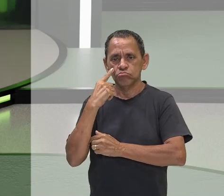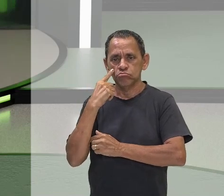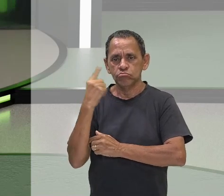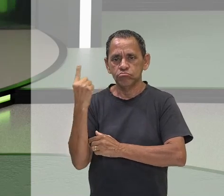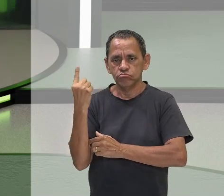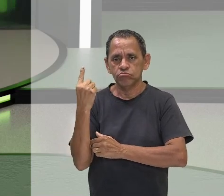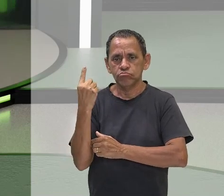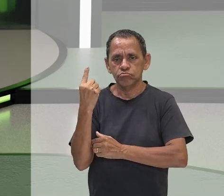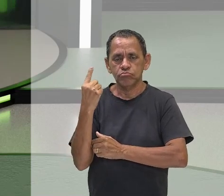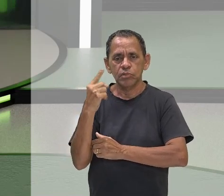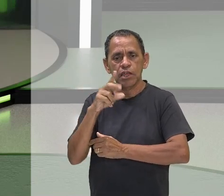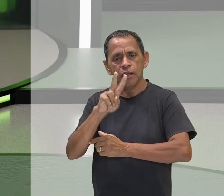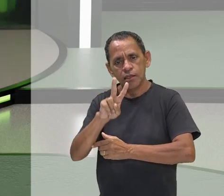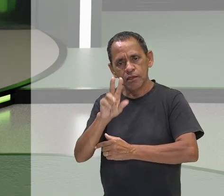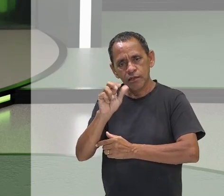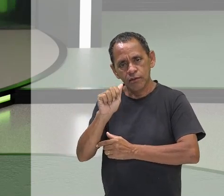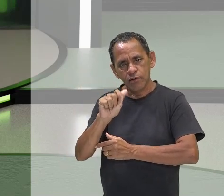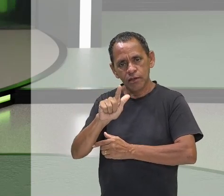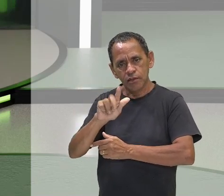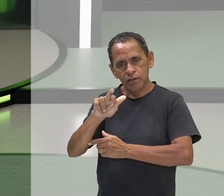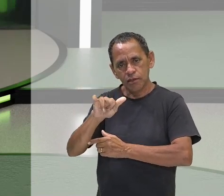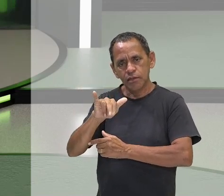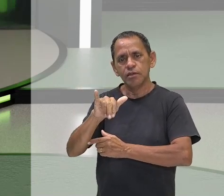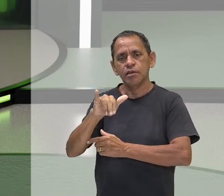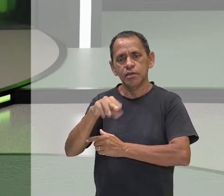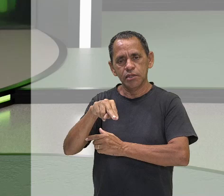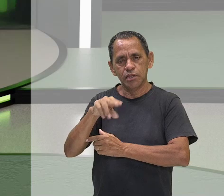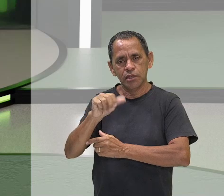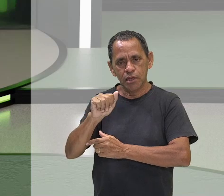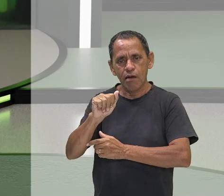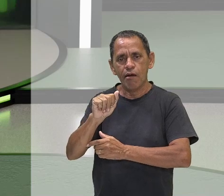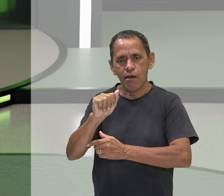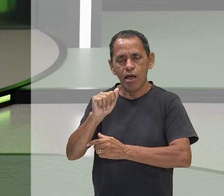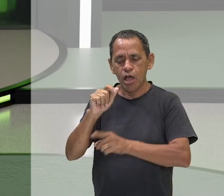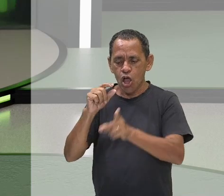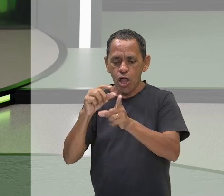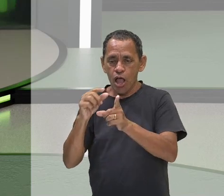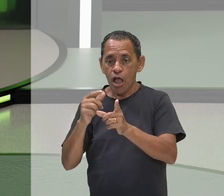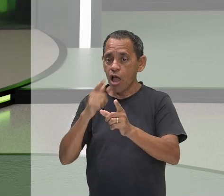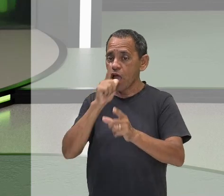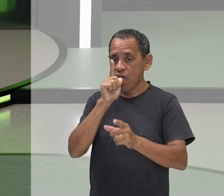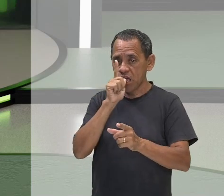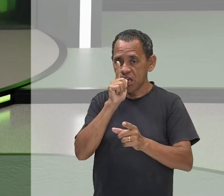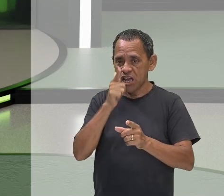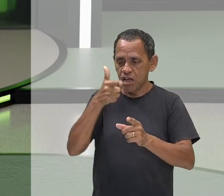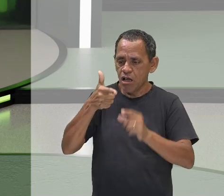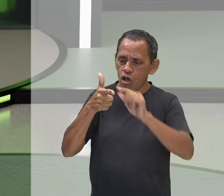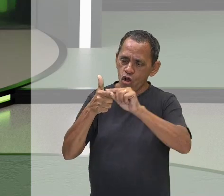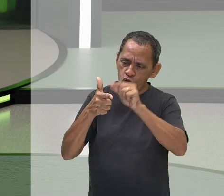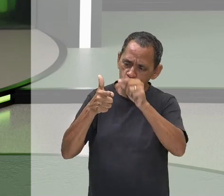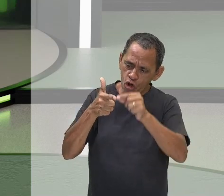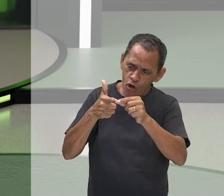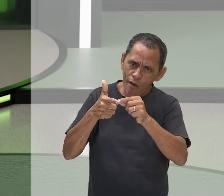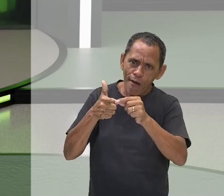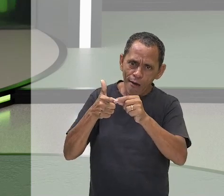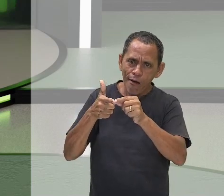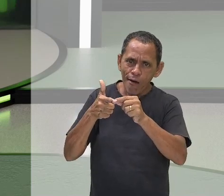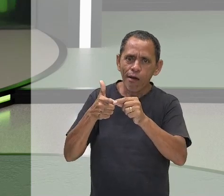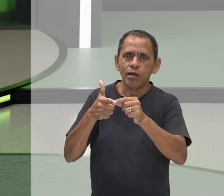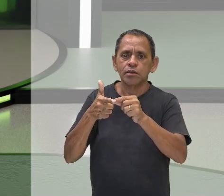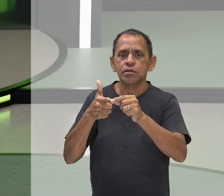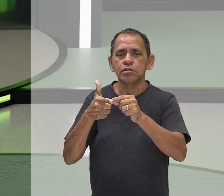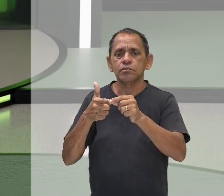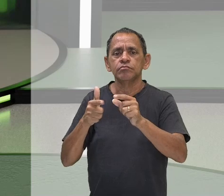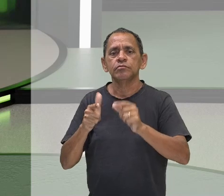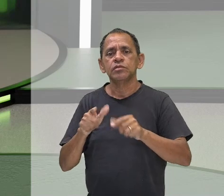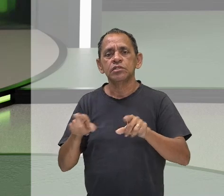aí a vagina sendo apontada, a uretra, a trompa uterina, né? E os ovários sempre em dupla,